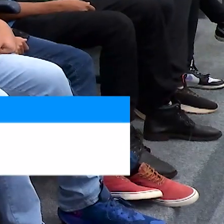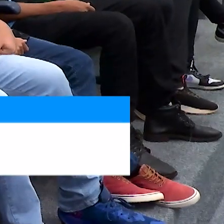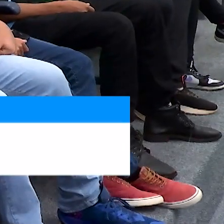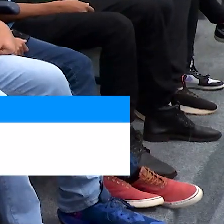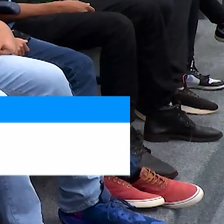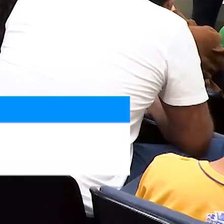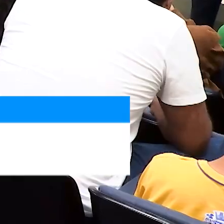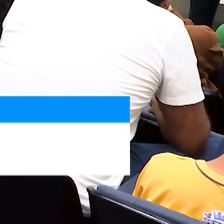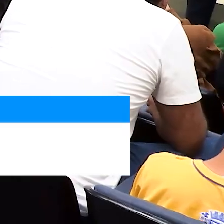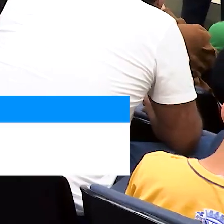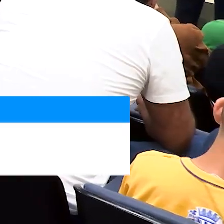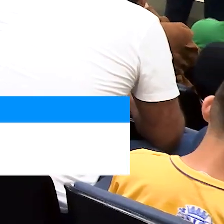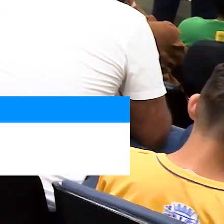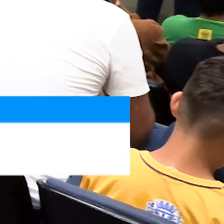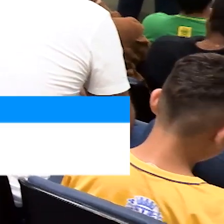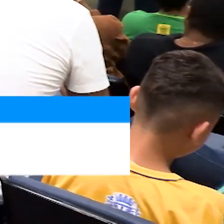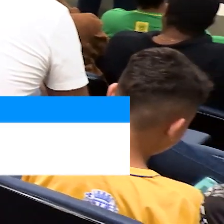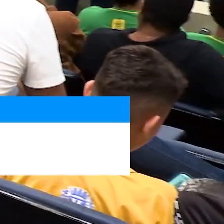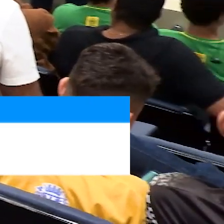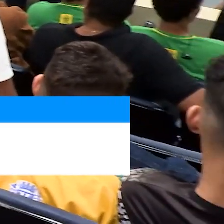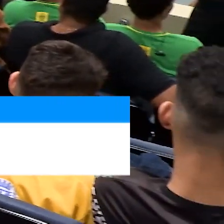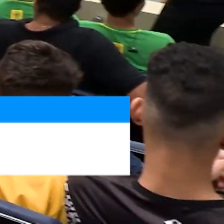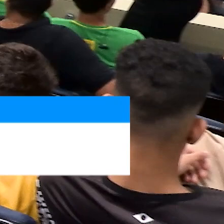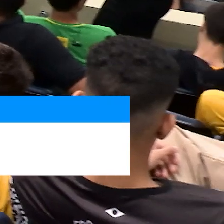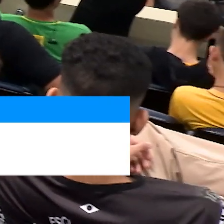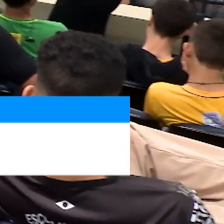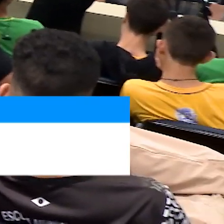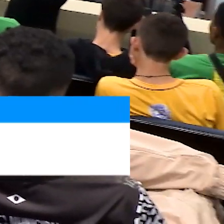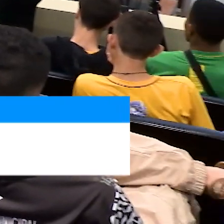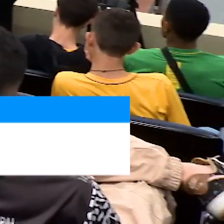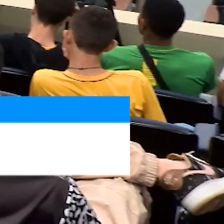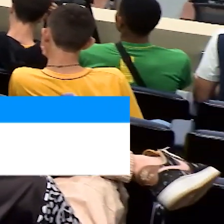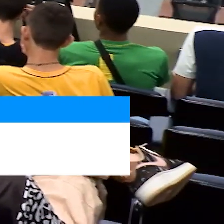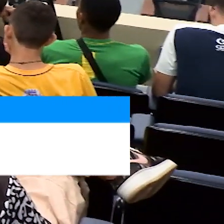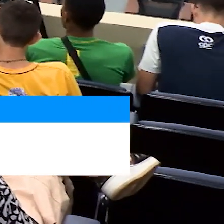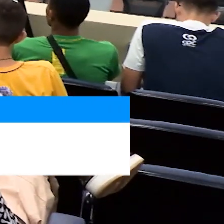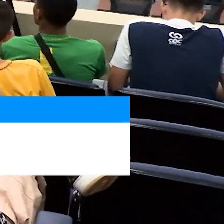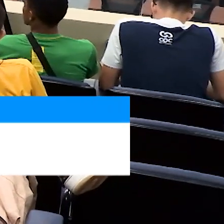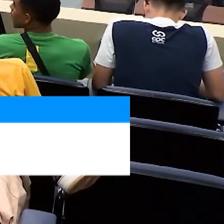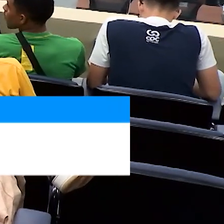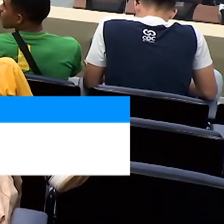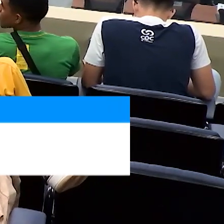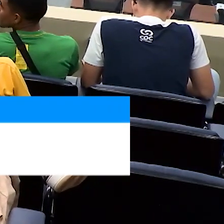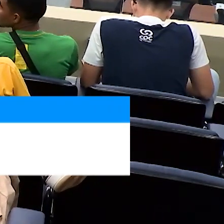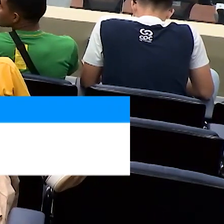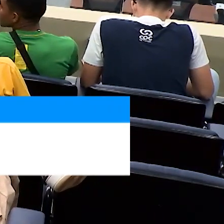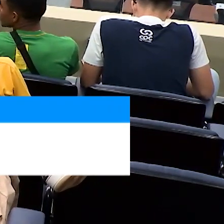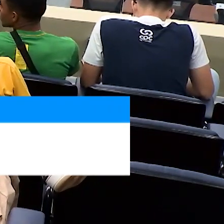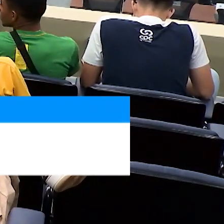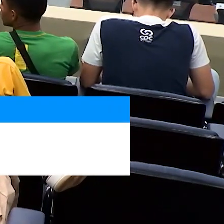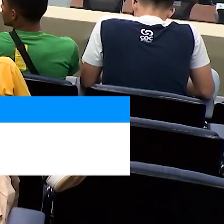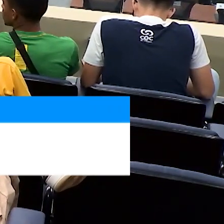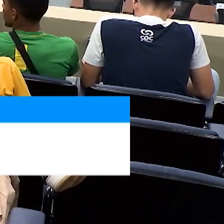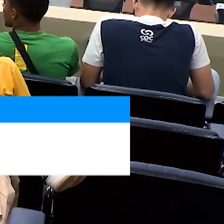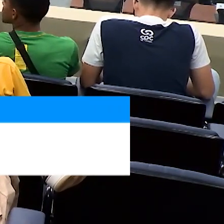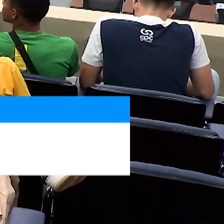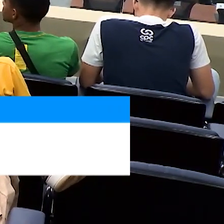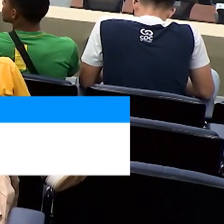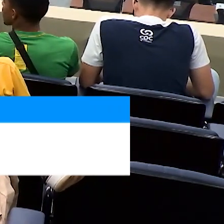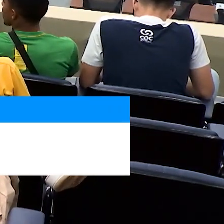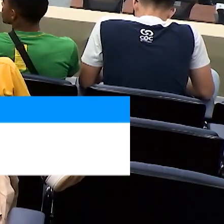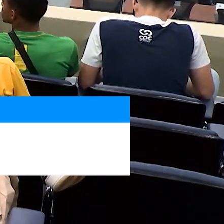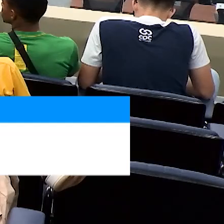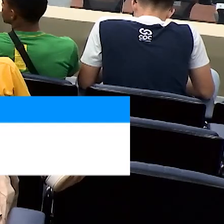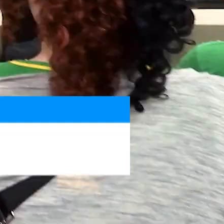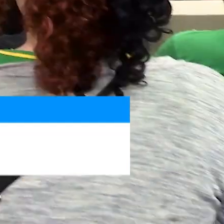na prática temas abordados em sala de aula sobre a importância dos 3 poderes para o desenvolvimento